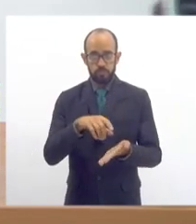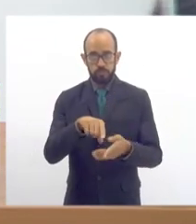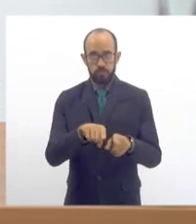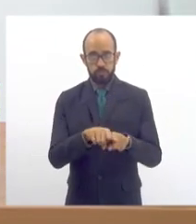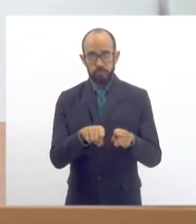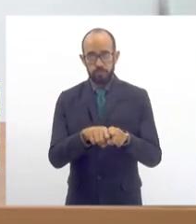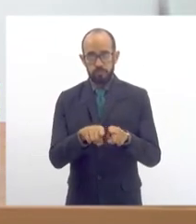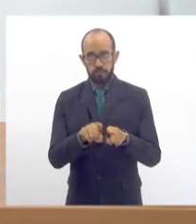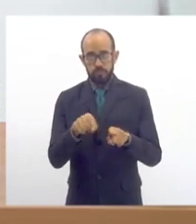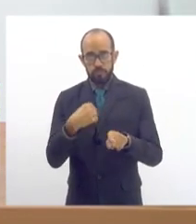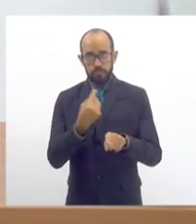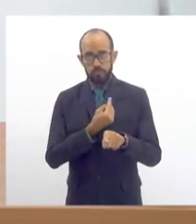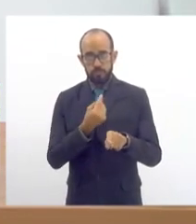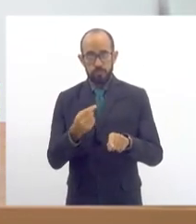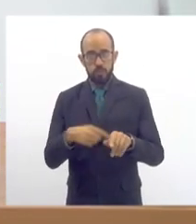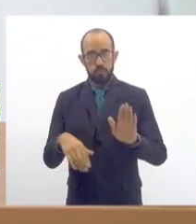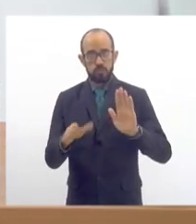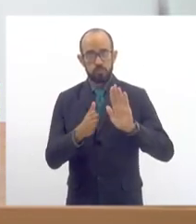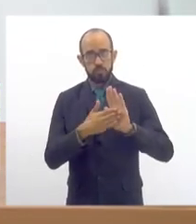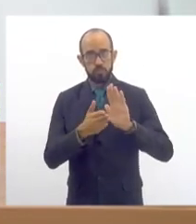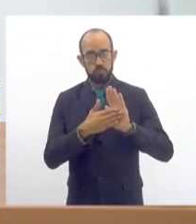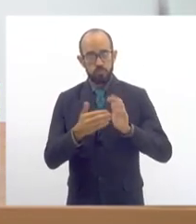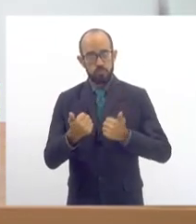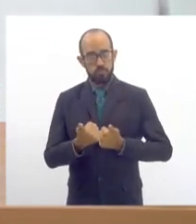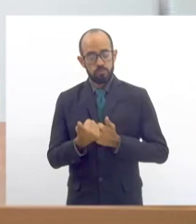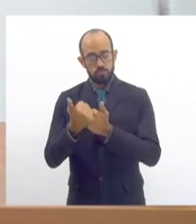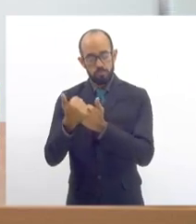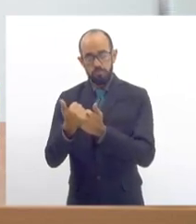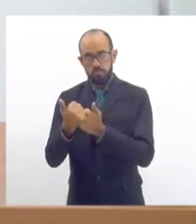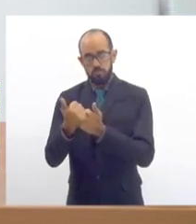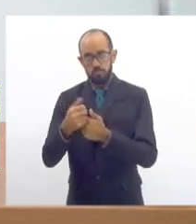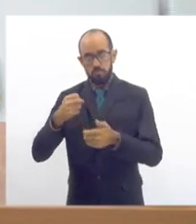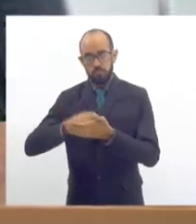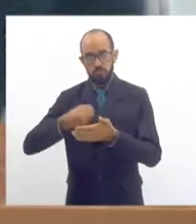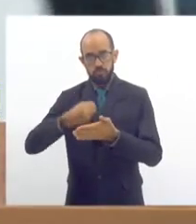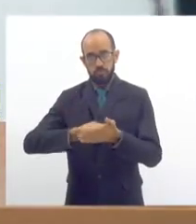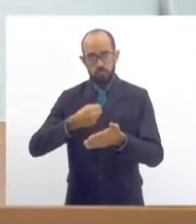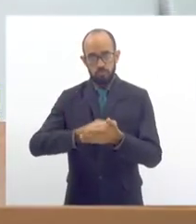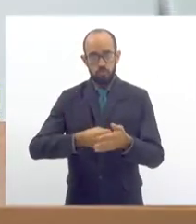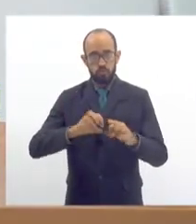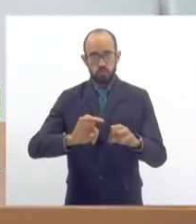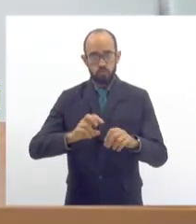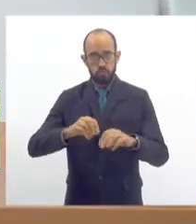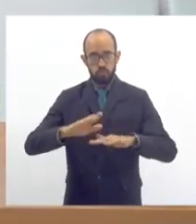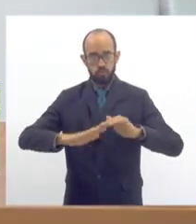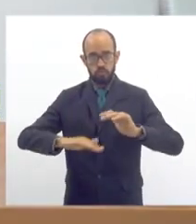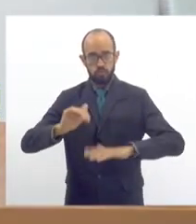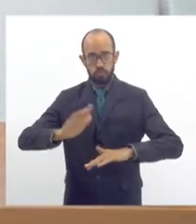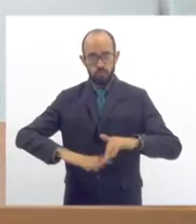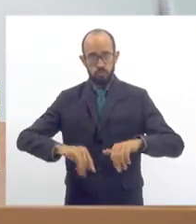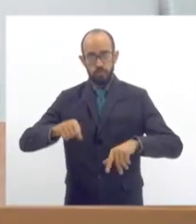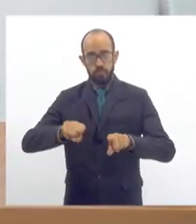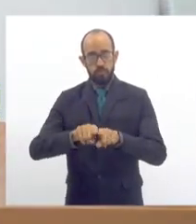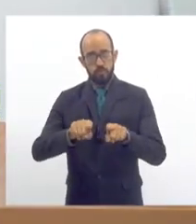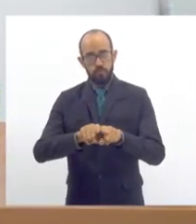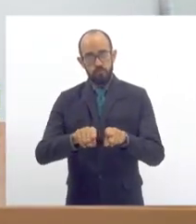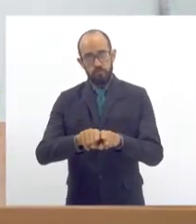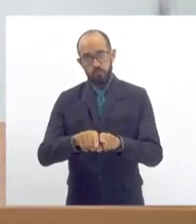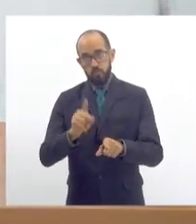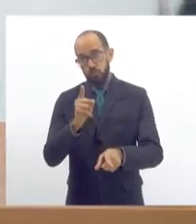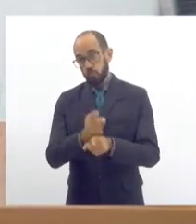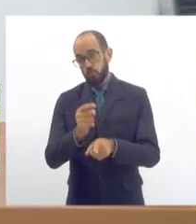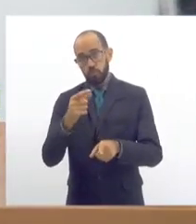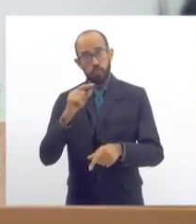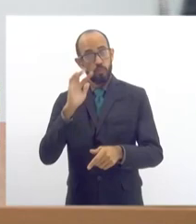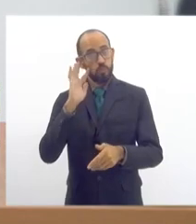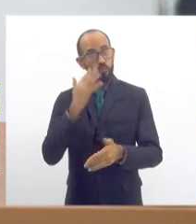aqui a nossa palavra é de total apoio, né, à luta da categoria, de total apoio à construção de uma solução que dê